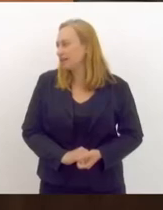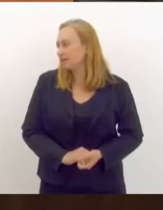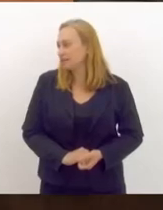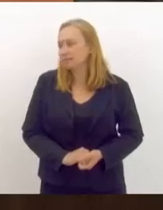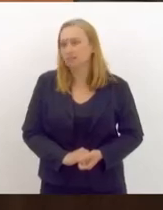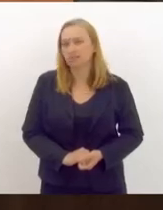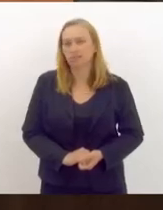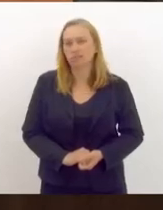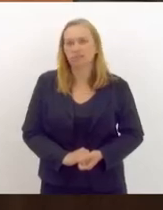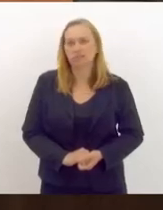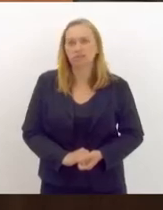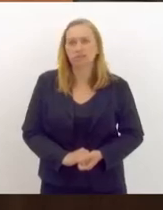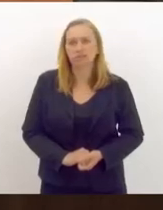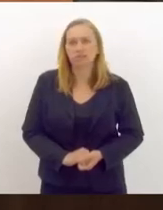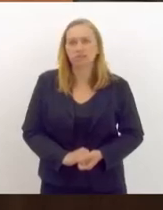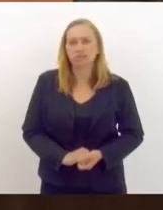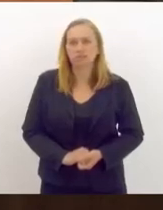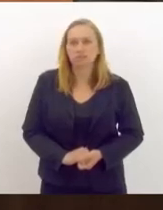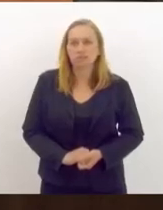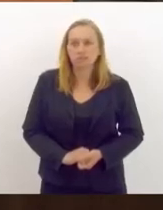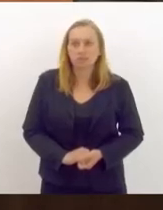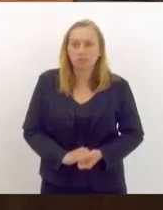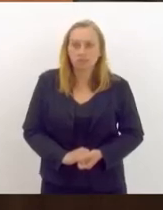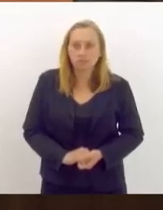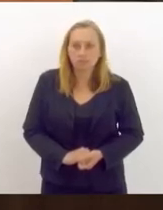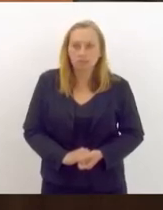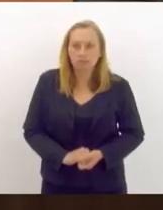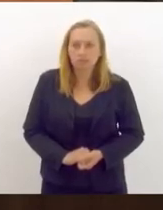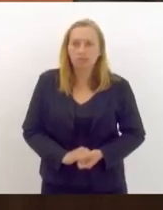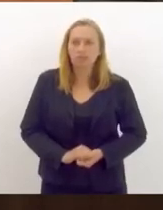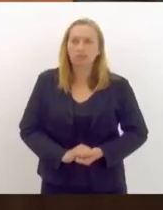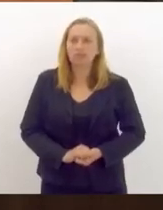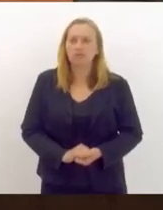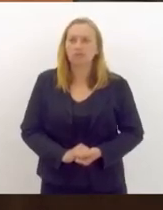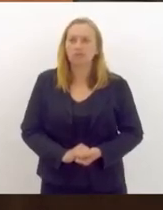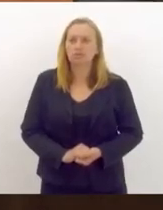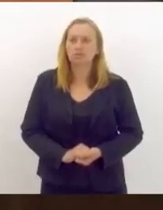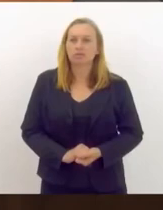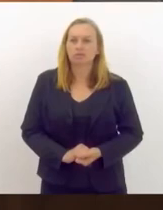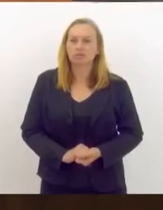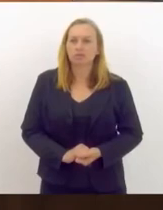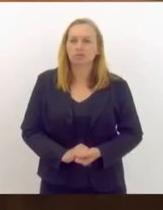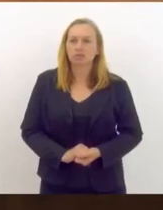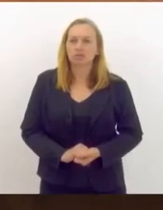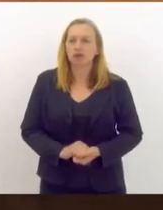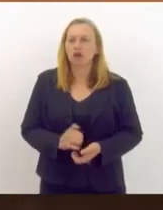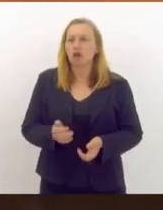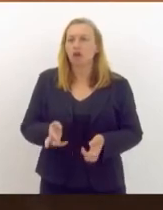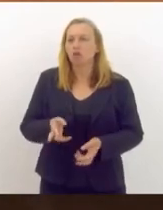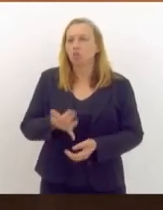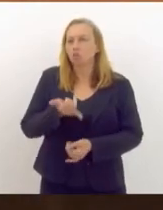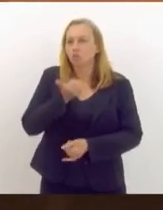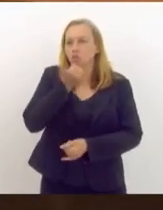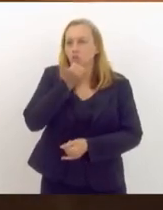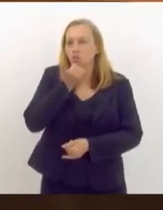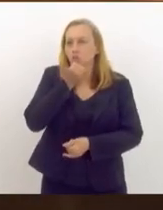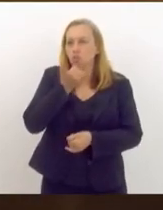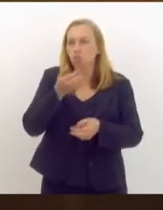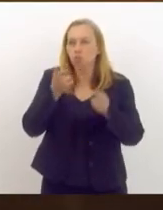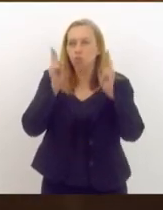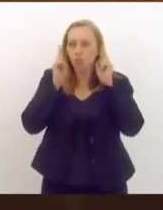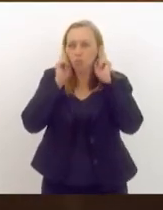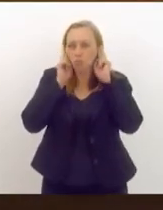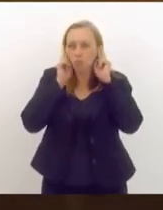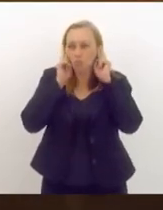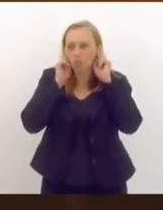Ah tá reflete com exatidão o ocorrido na terceira sessão ordinária que iniciada às 14